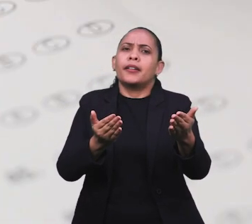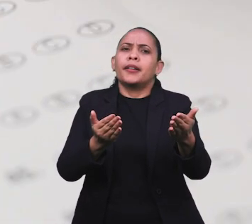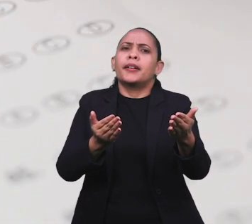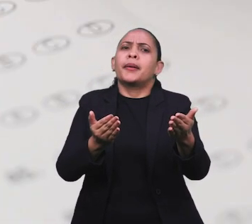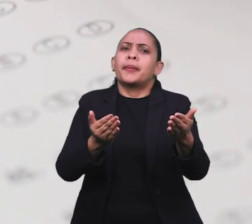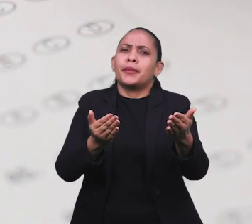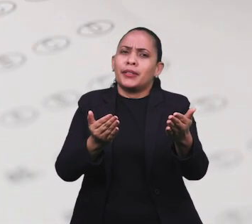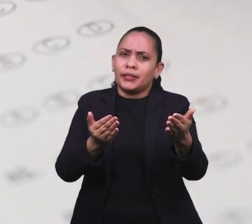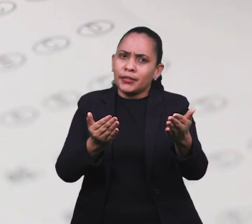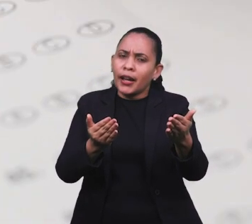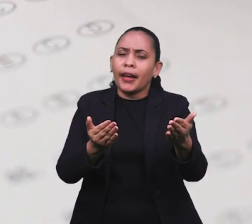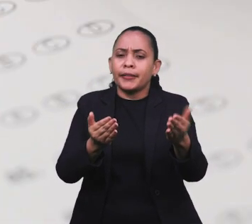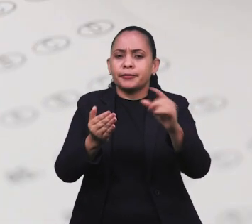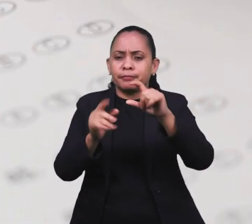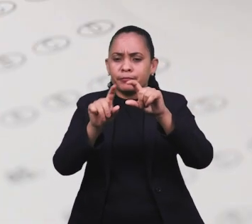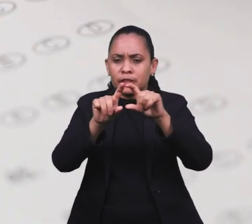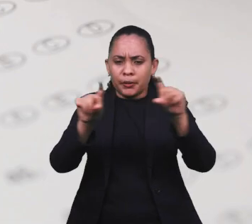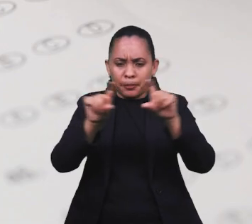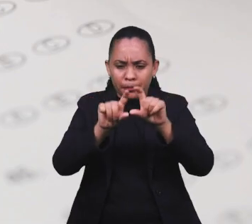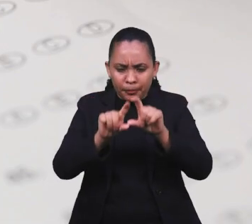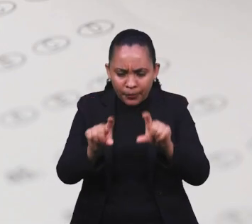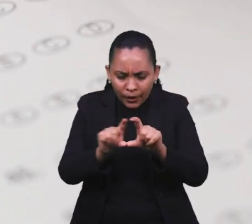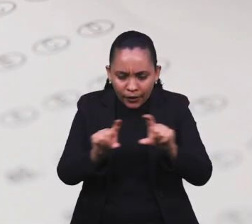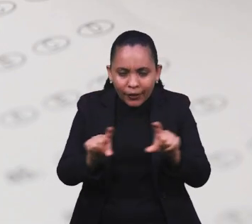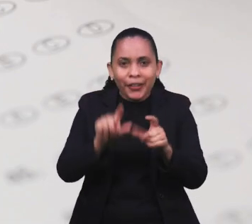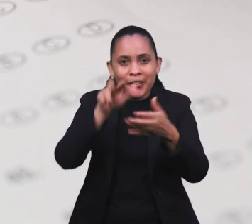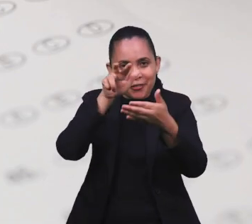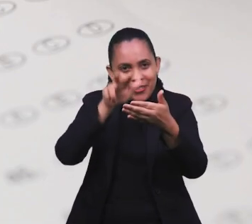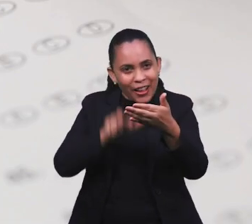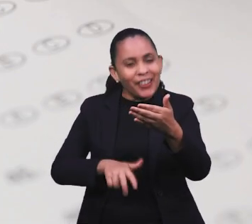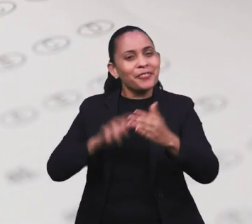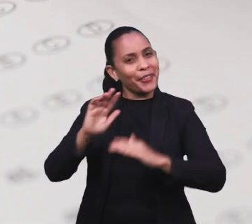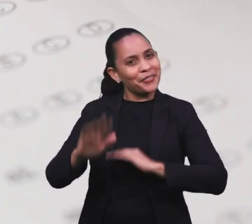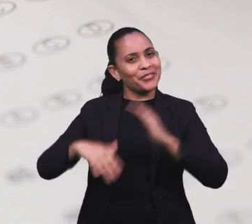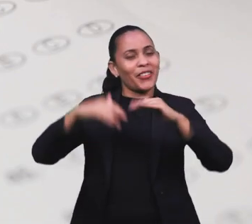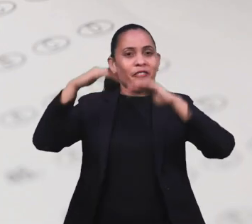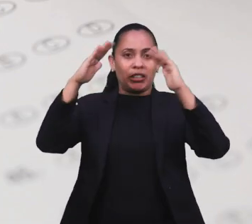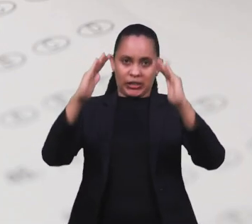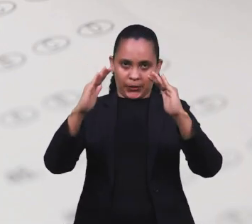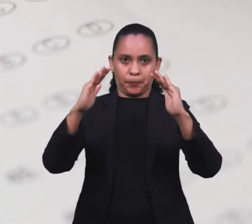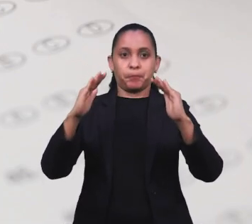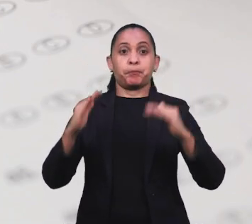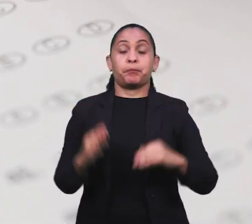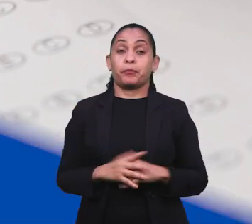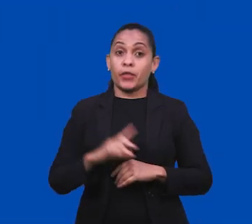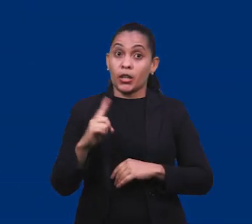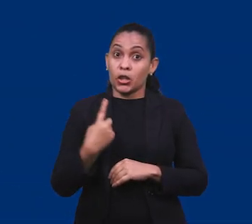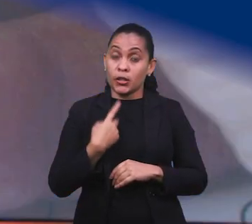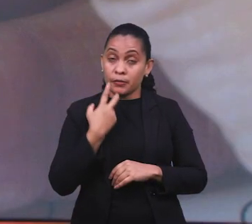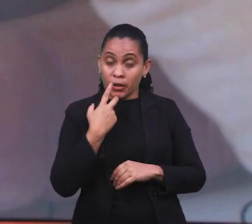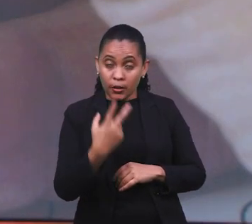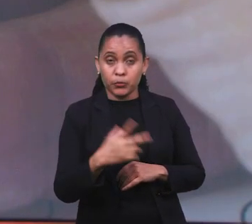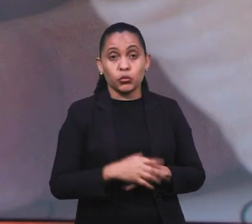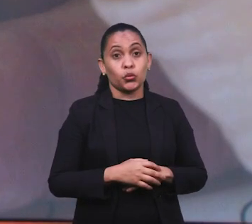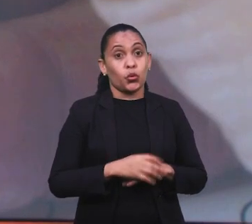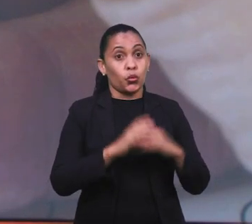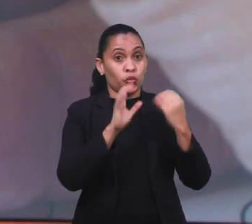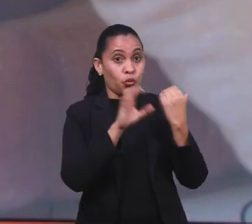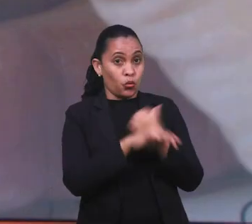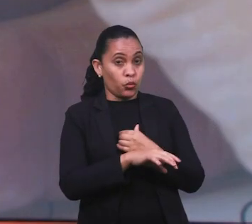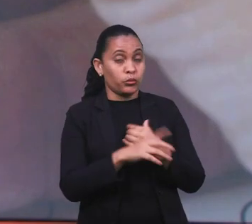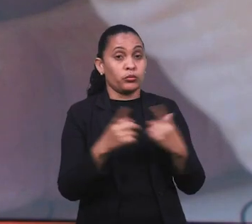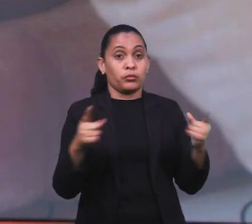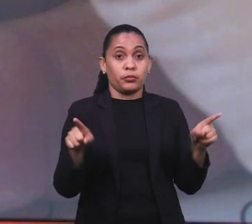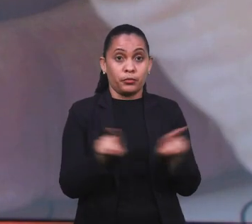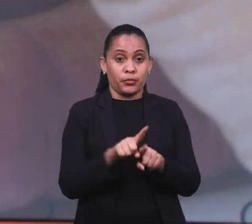tende a ficar o quê? Cada vez em blocos menores e você vai aos poucos avançando, né? Até porque quando a gente fala de concurso